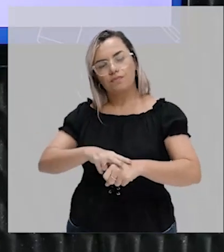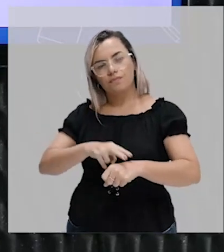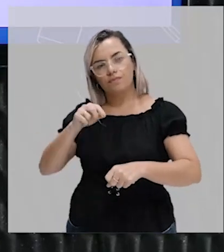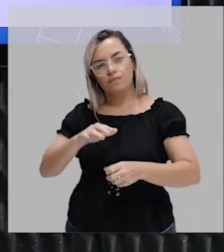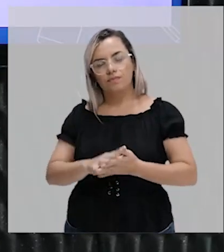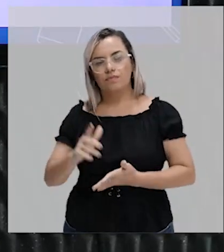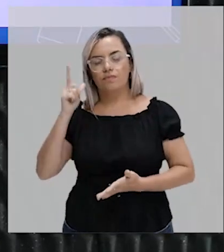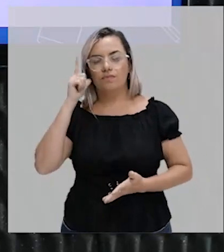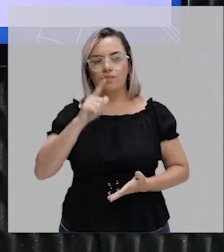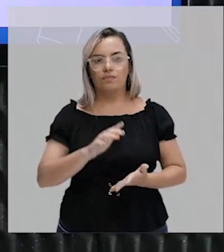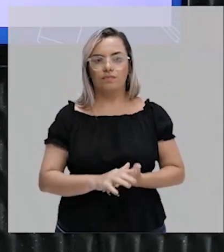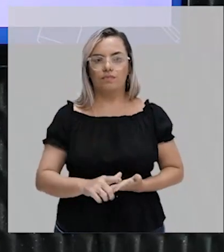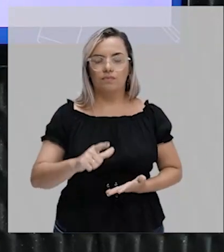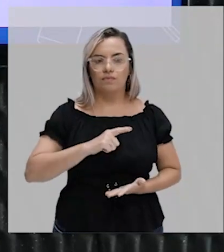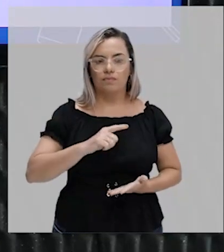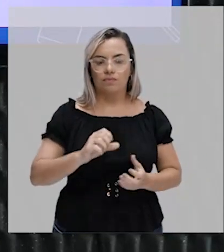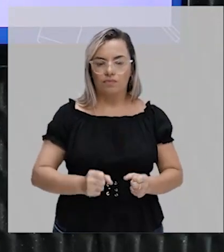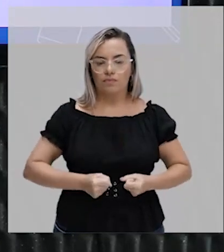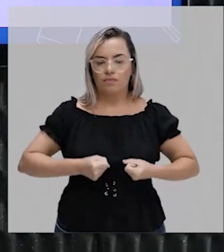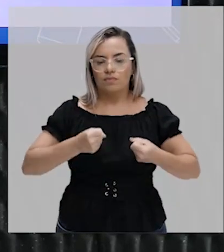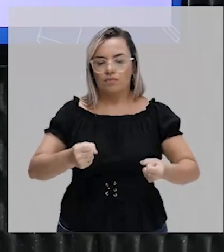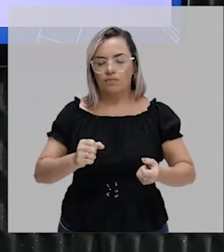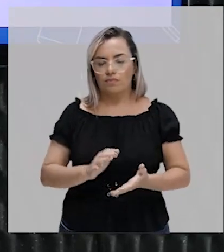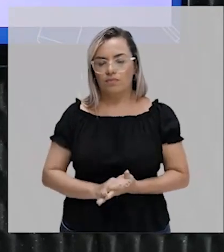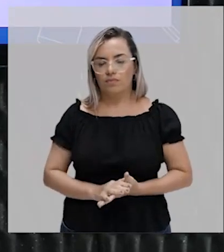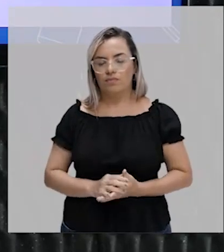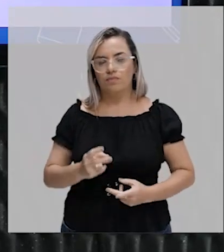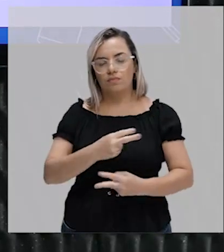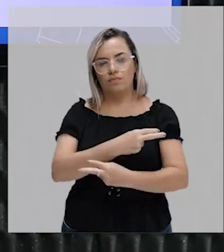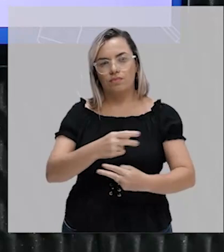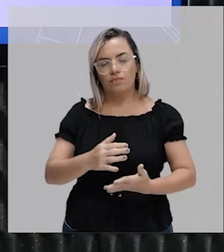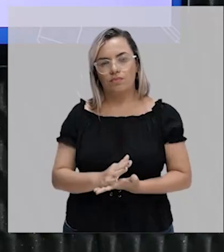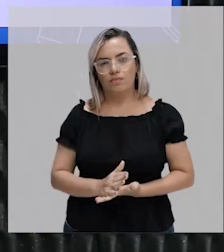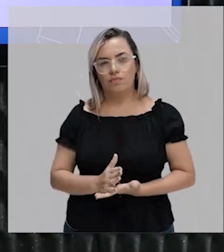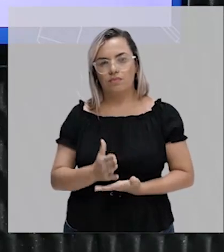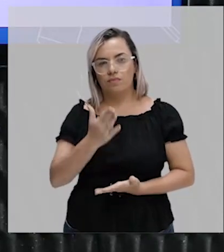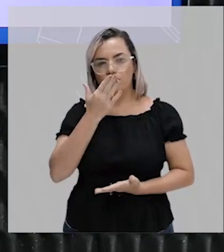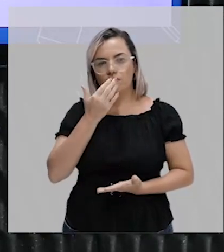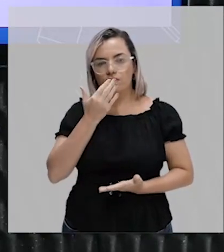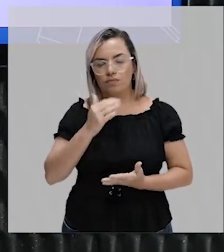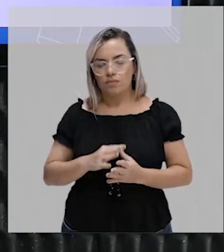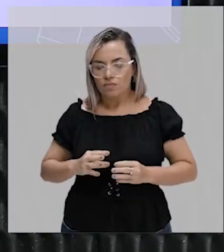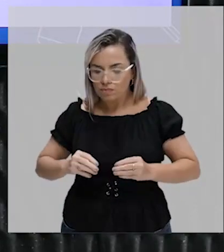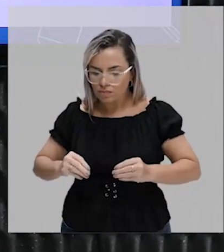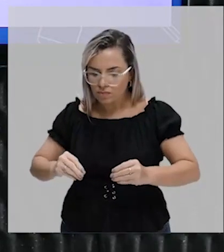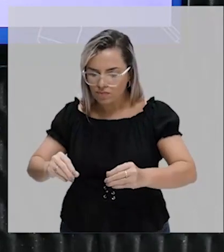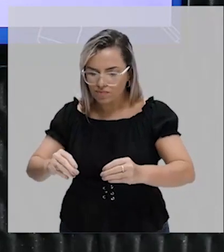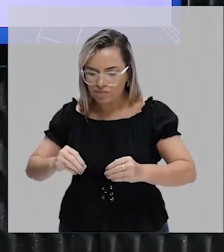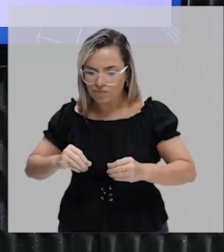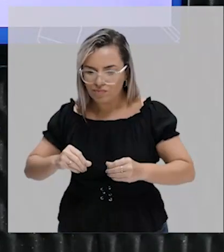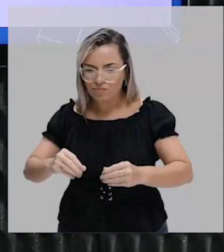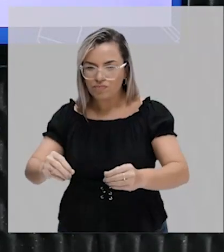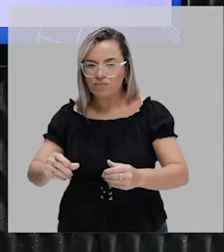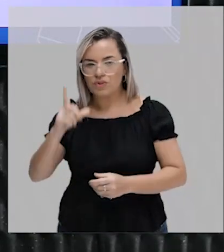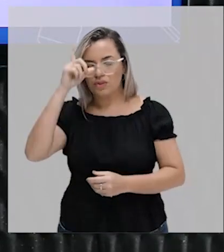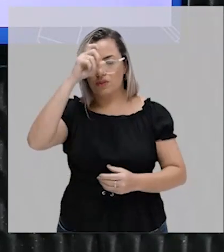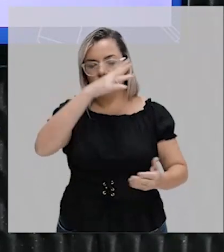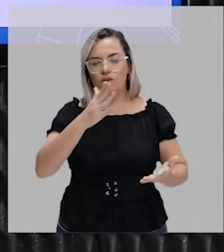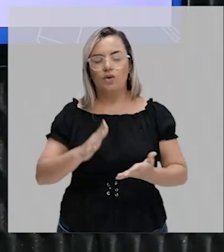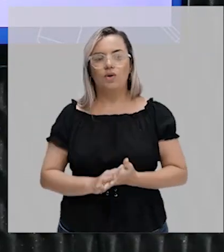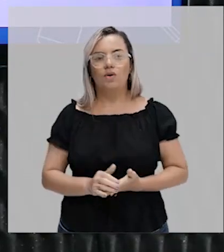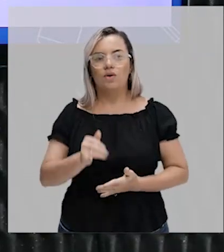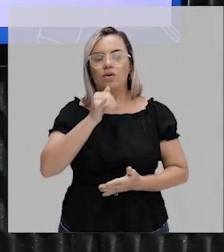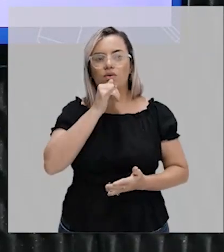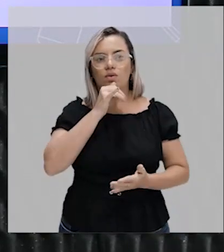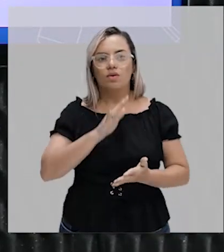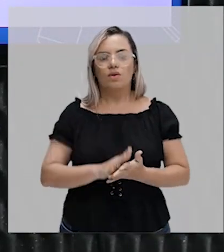conseguir trazer aí, possibilitar a produção de alimentos em locais adversos, tá? Vou te dar um exemplo fácil de áreas, por exemplo,